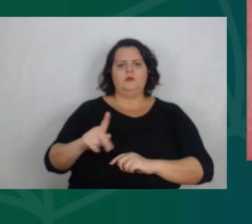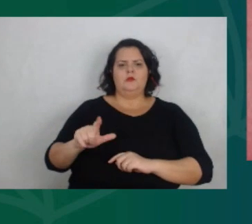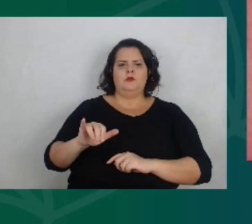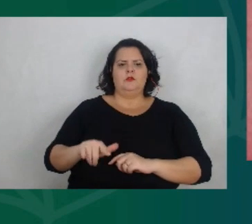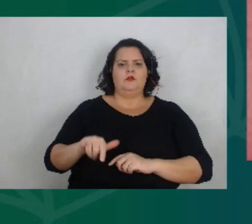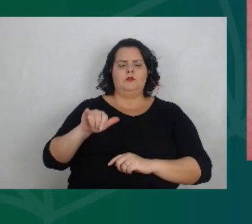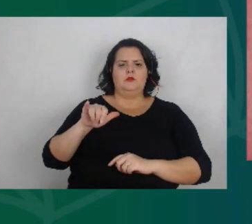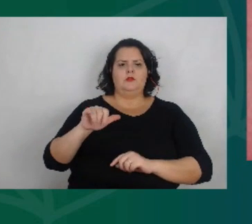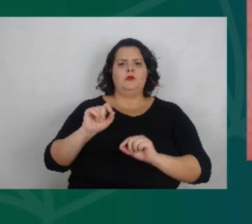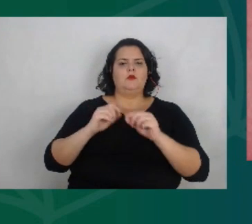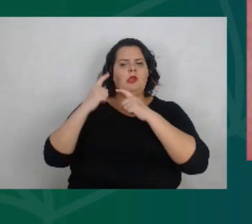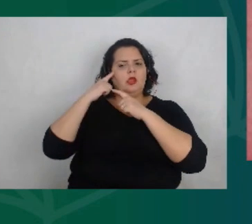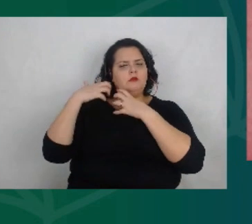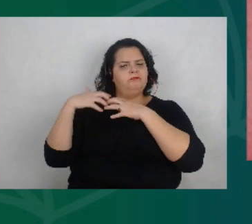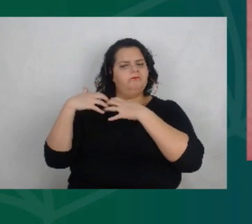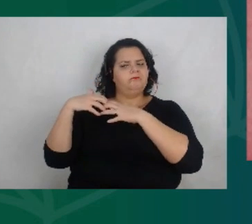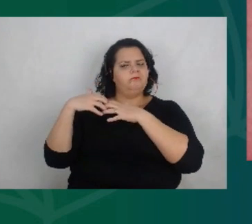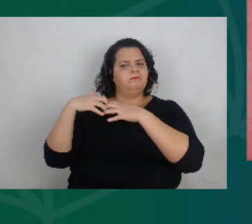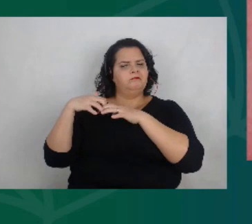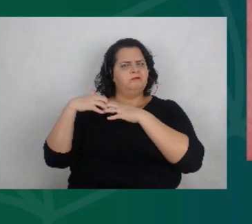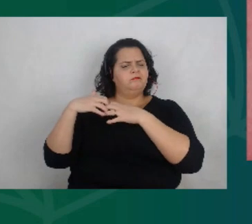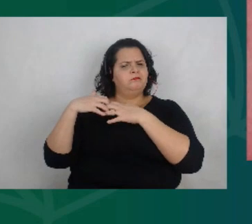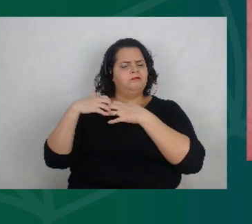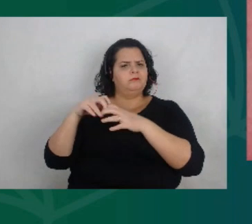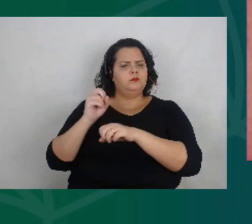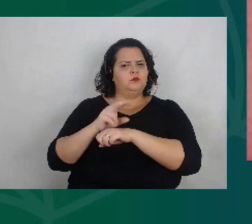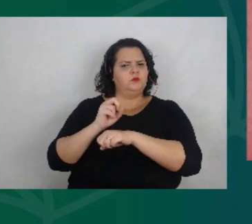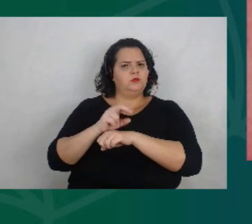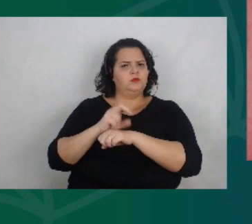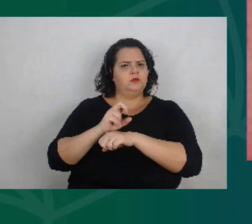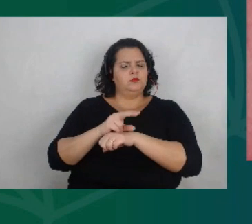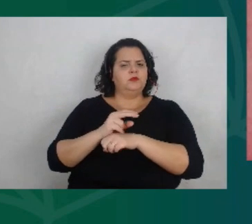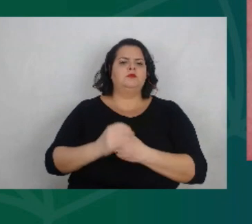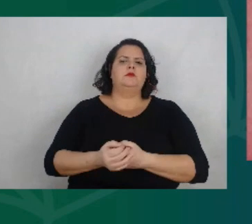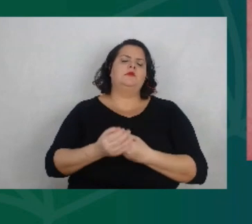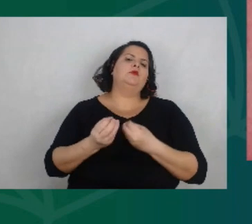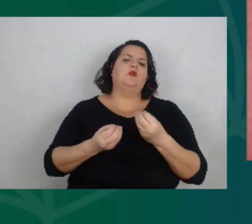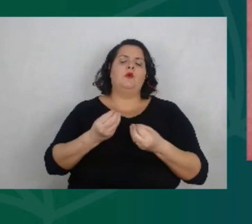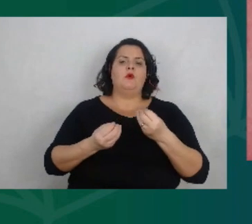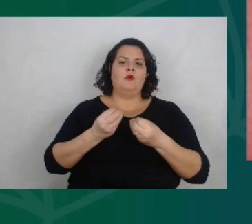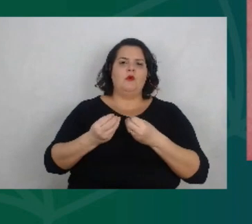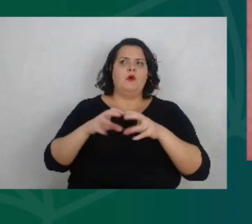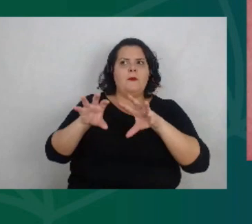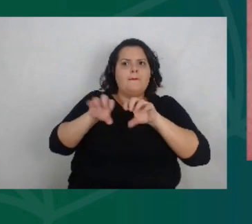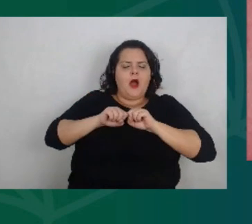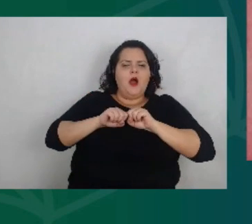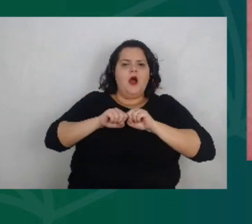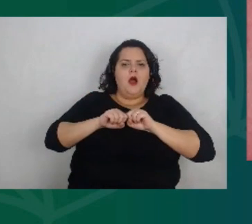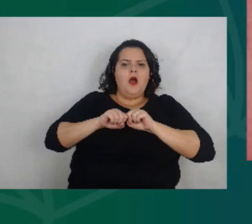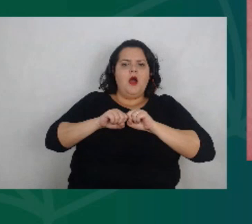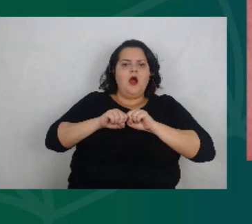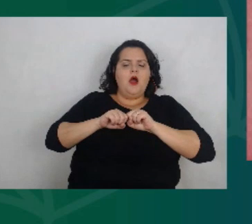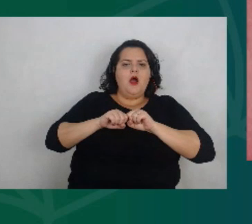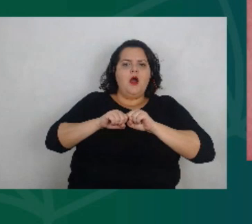uma reflexão desse vírus, ou seja, da forma que nos contaminamos, da forma que manipulamos